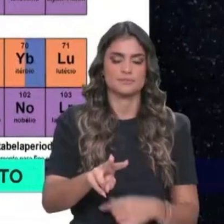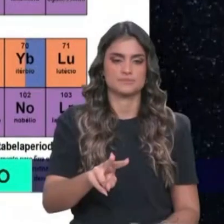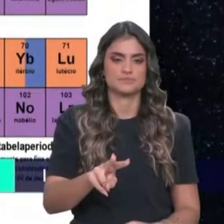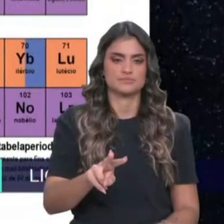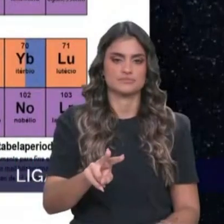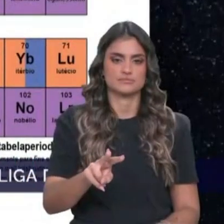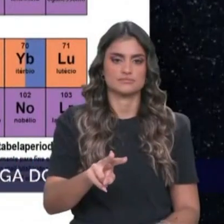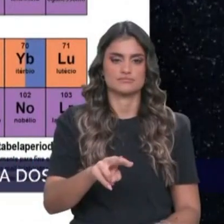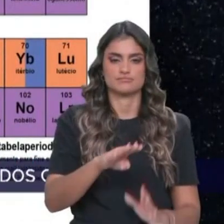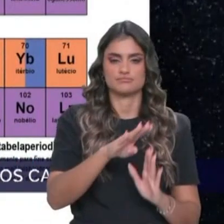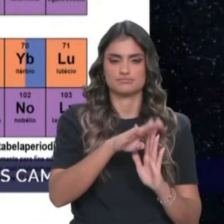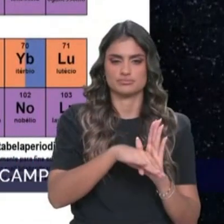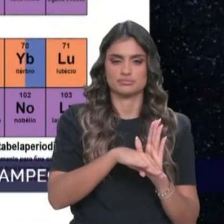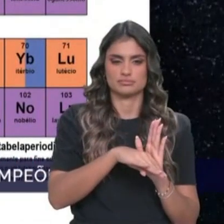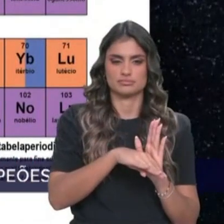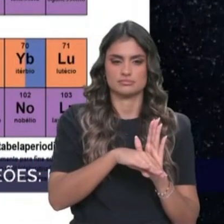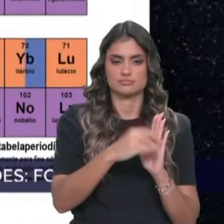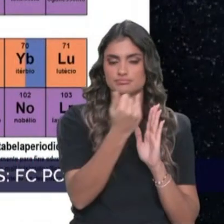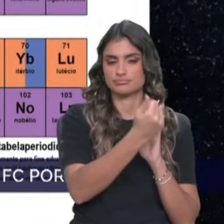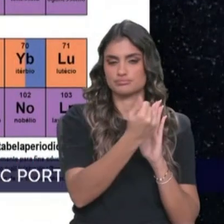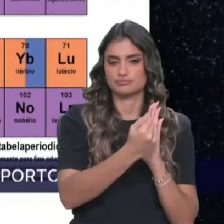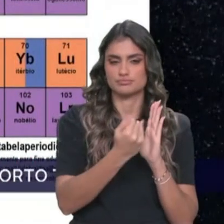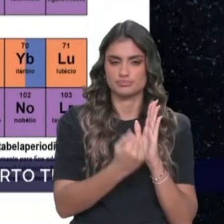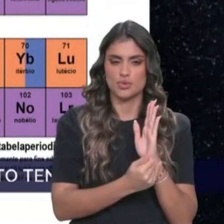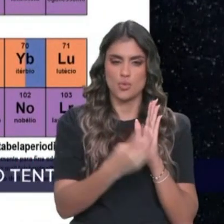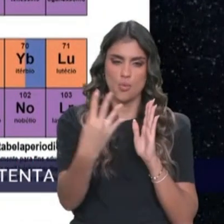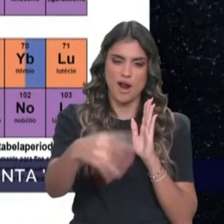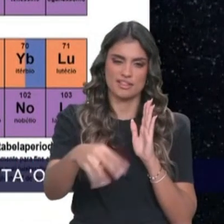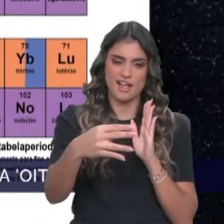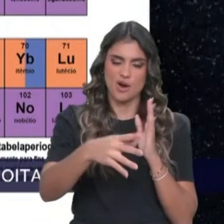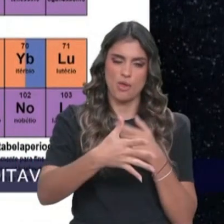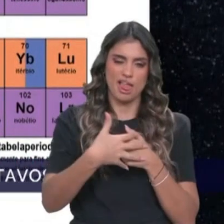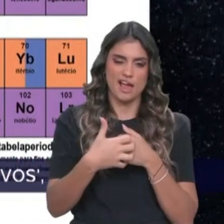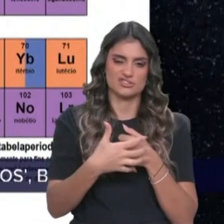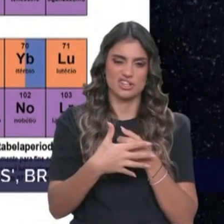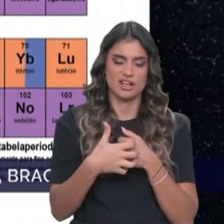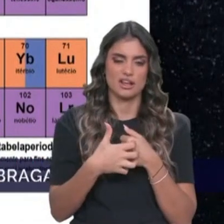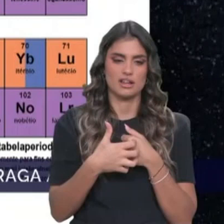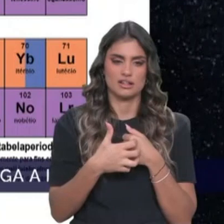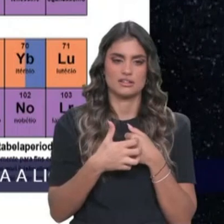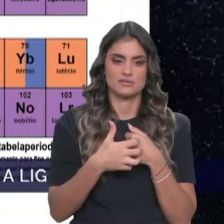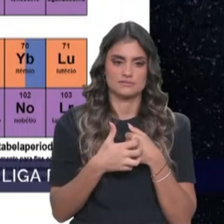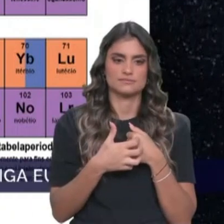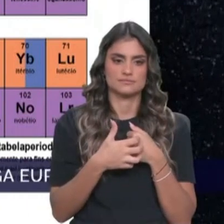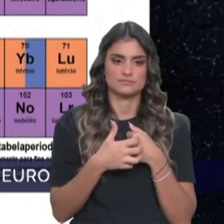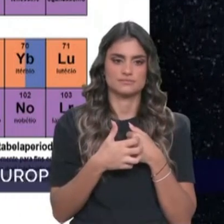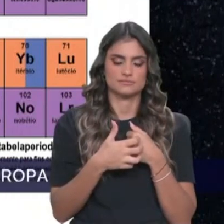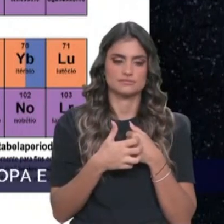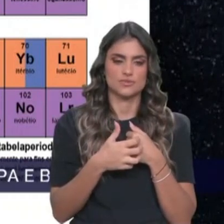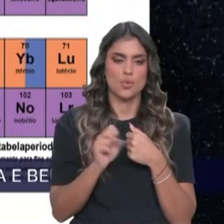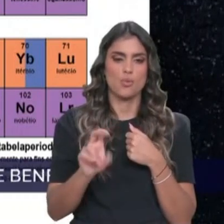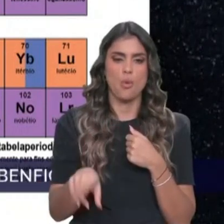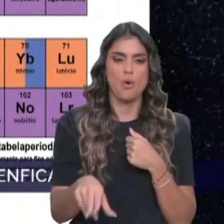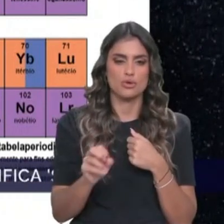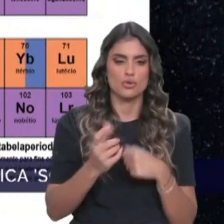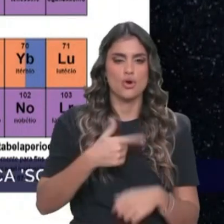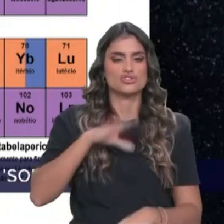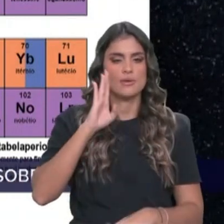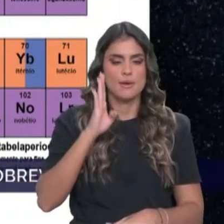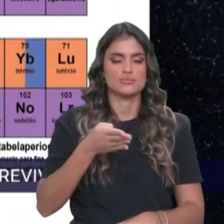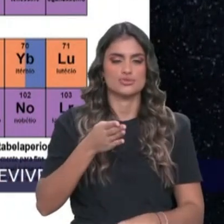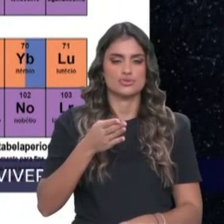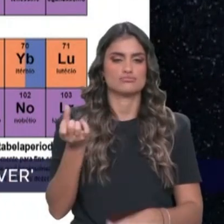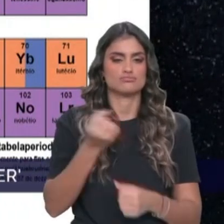quarta linha a laranja na tabela periódica. Ora, nomeadamente o ouro, nós sabemos que não é uma